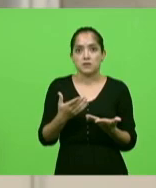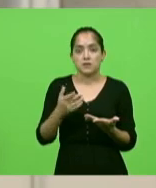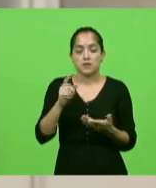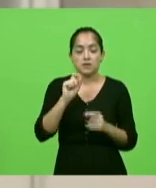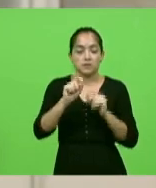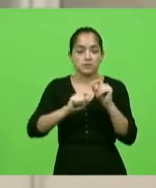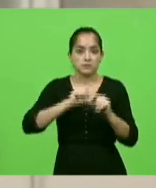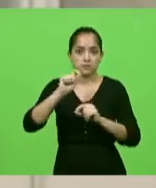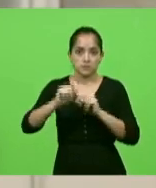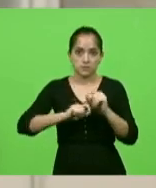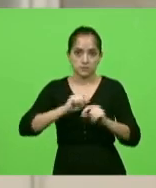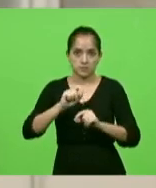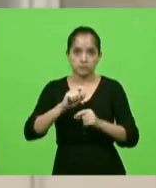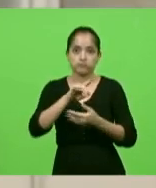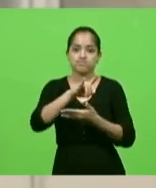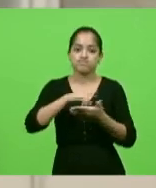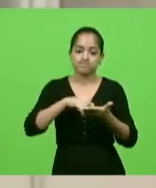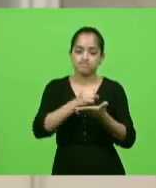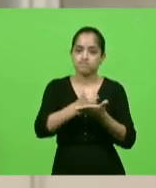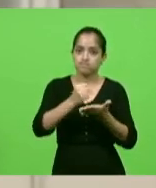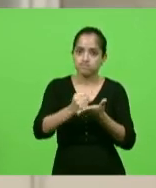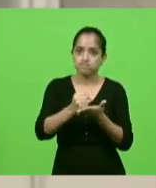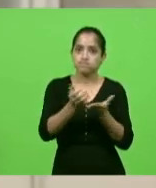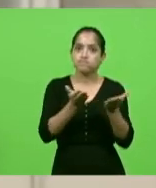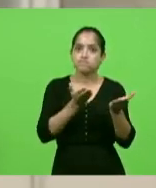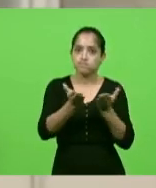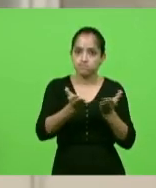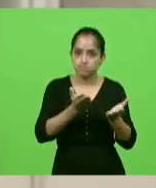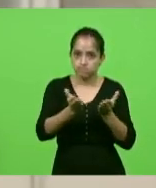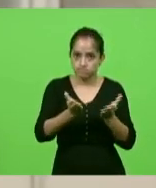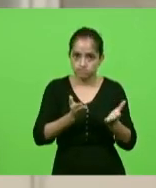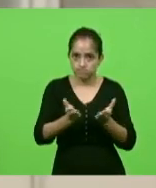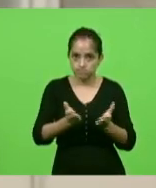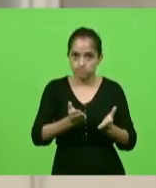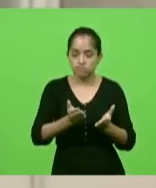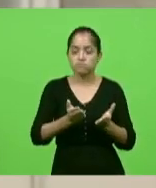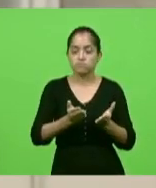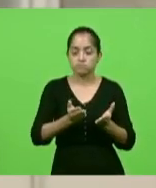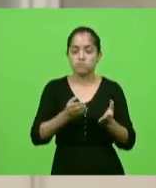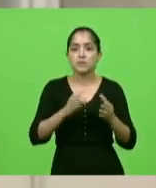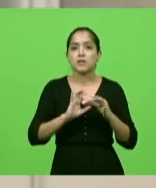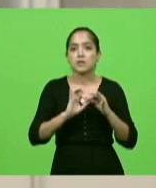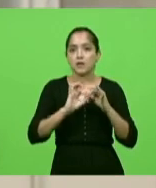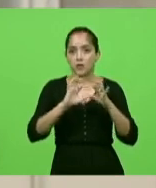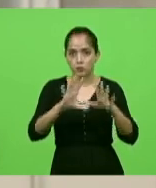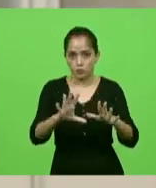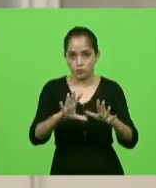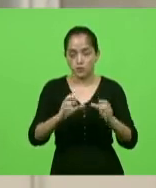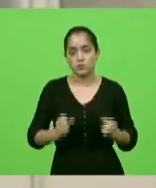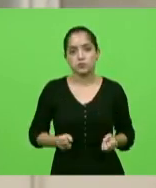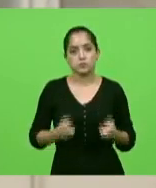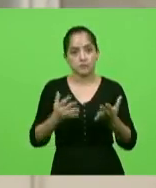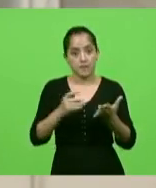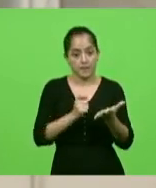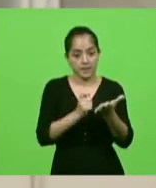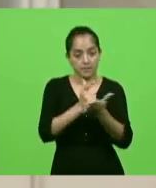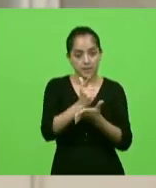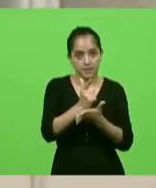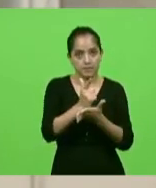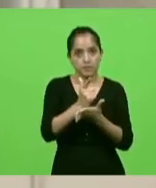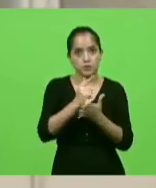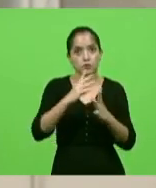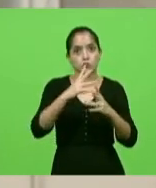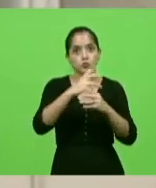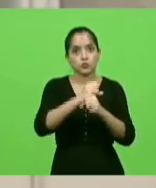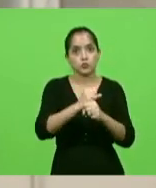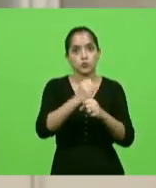resolveu pela homologação da dispensa da licitação E autorizou a despesa para pagamento